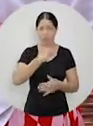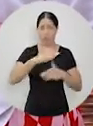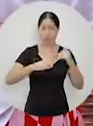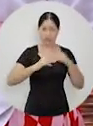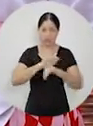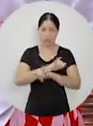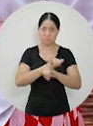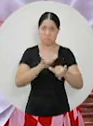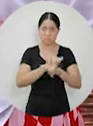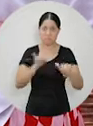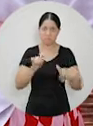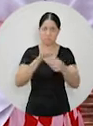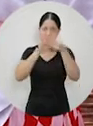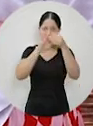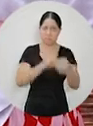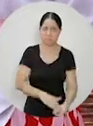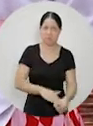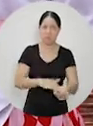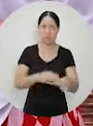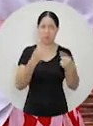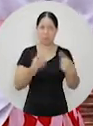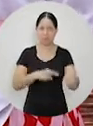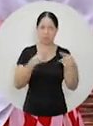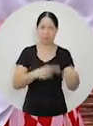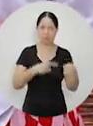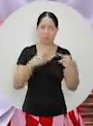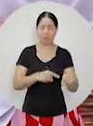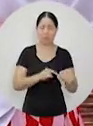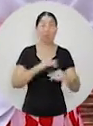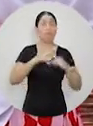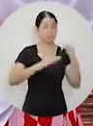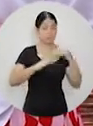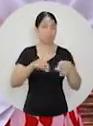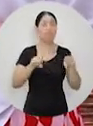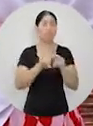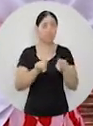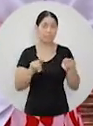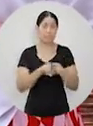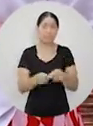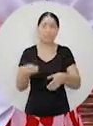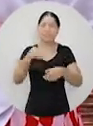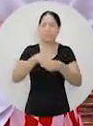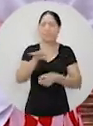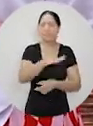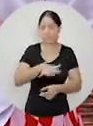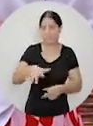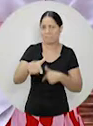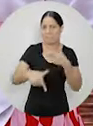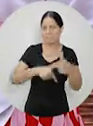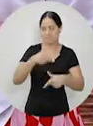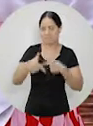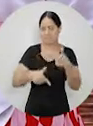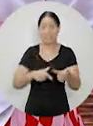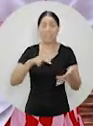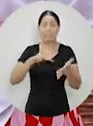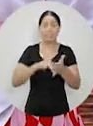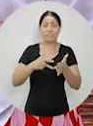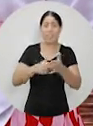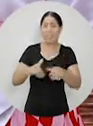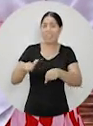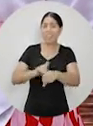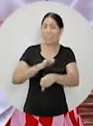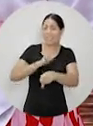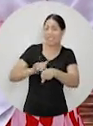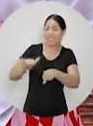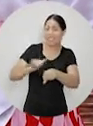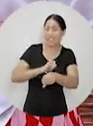atacados, né? Não só como profissionais, mas também os veículos em que eles trabalham. E isso é uma